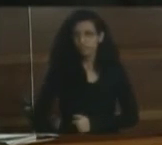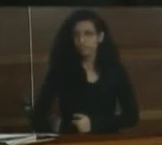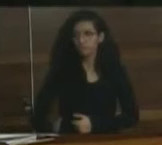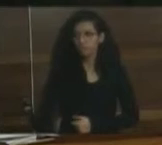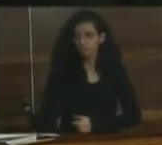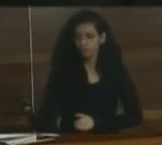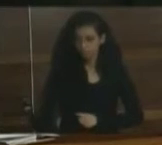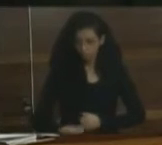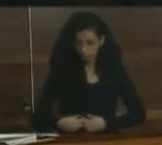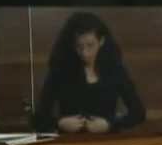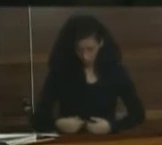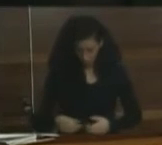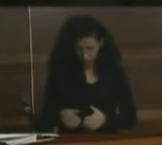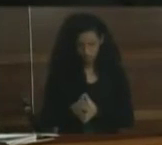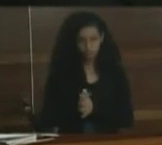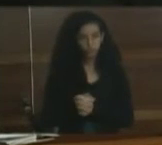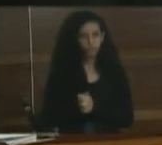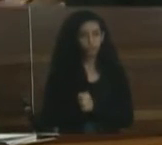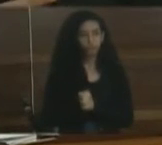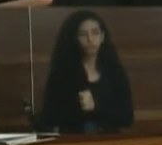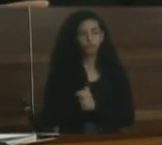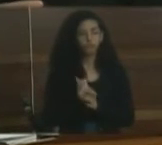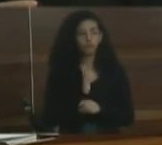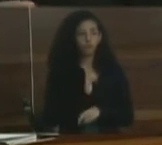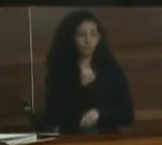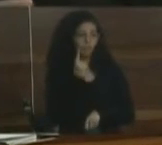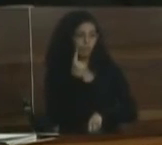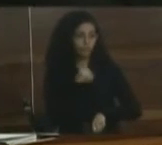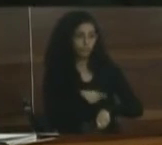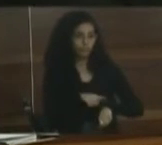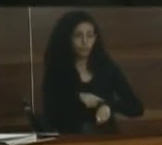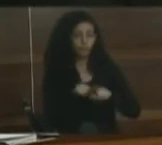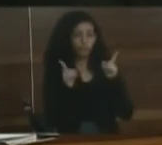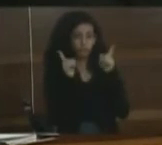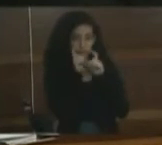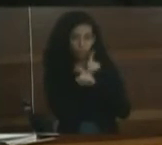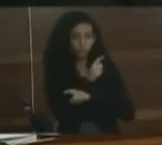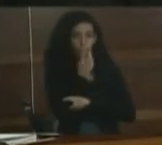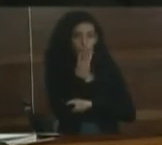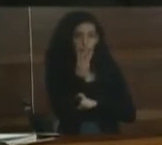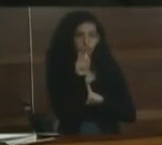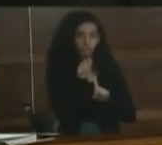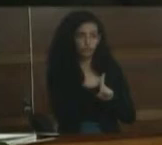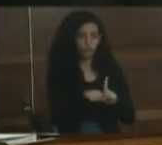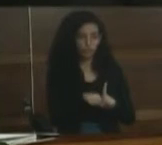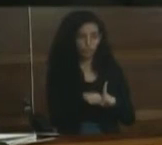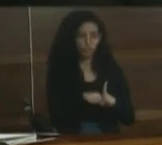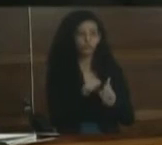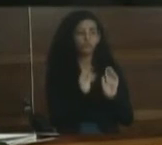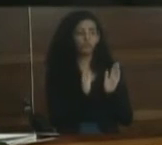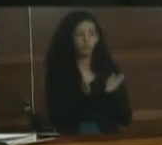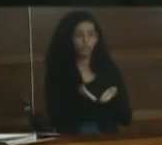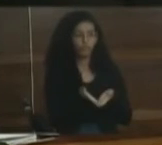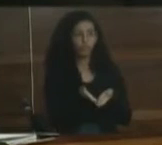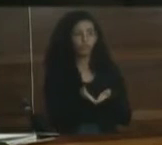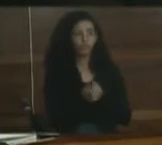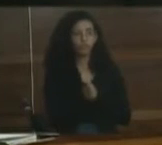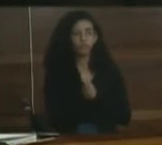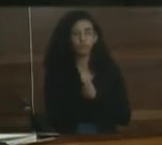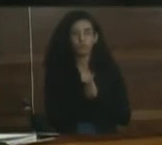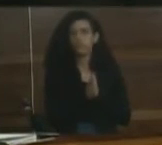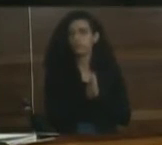mas tem momentos que são difíceis e nesse nesse três meses agora que ela vamos fazer em mar com essa